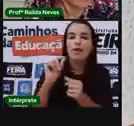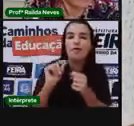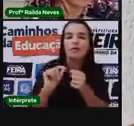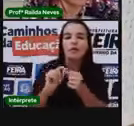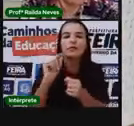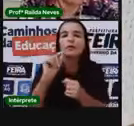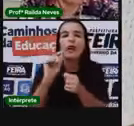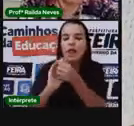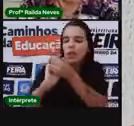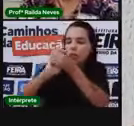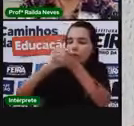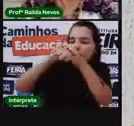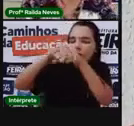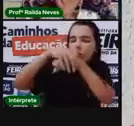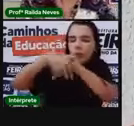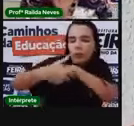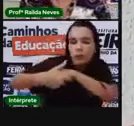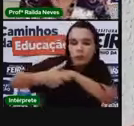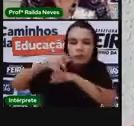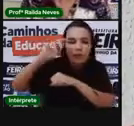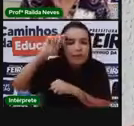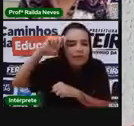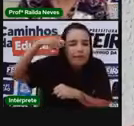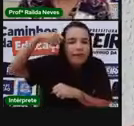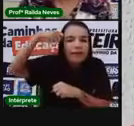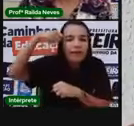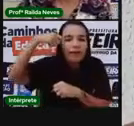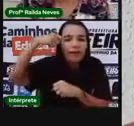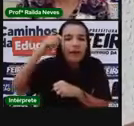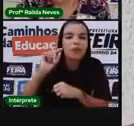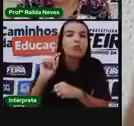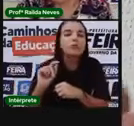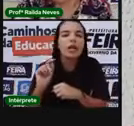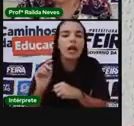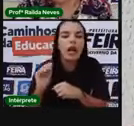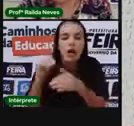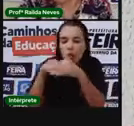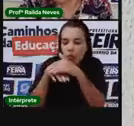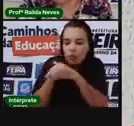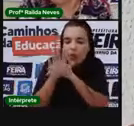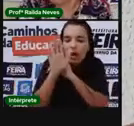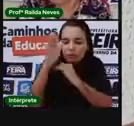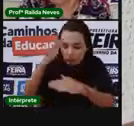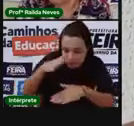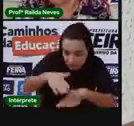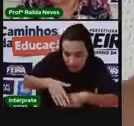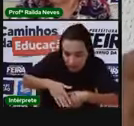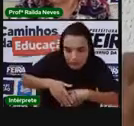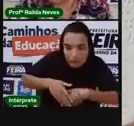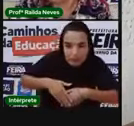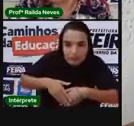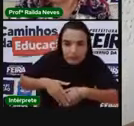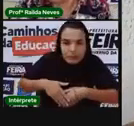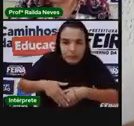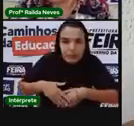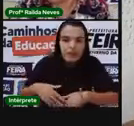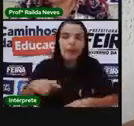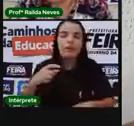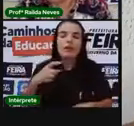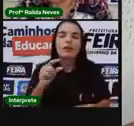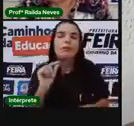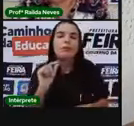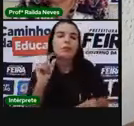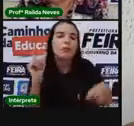com muito amor. Guardo no meu ventre uma palavra corpo, uma semente sonho,